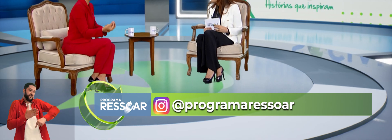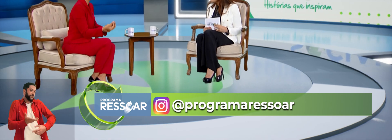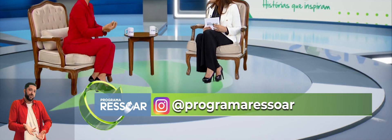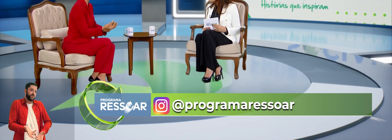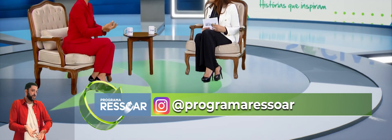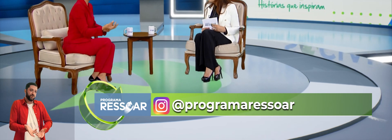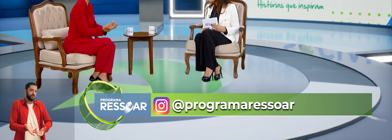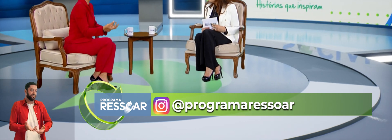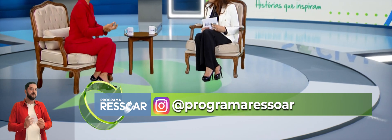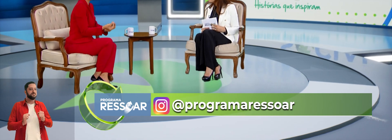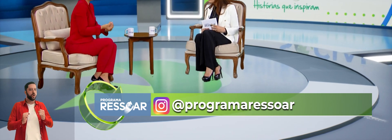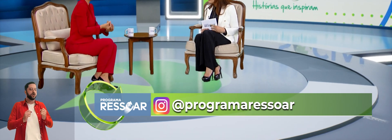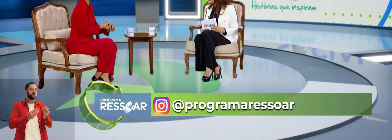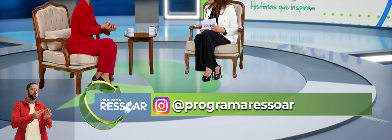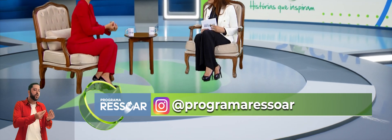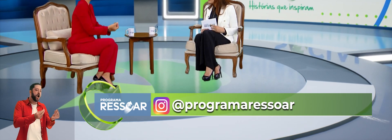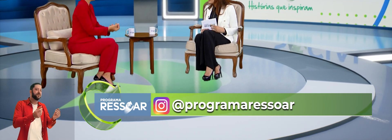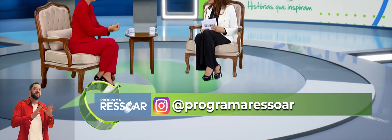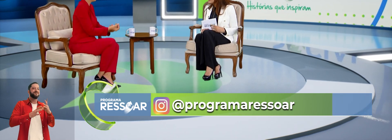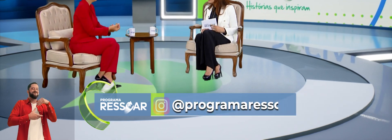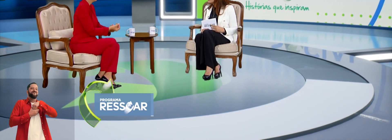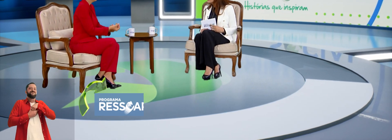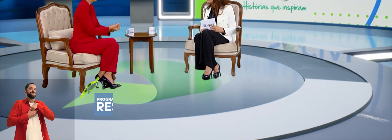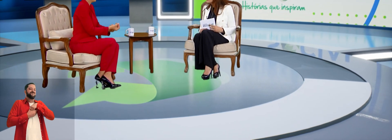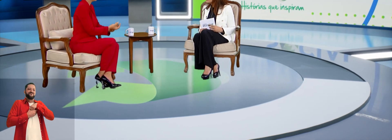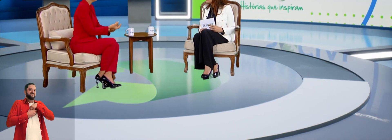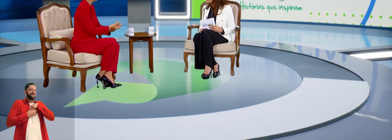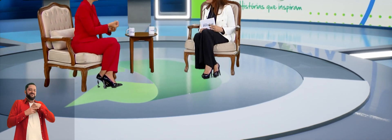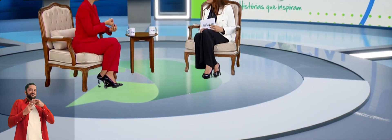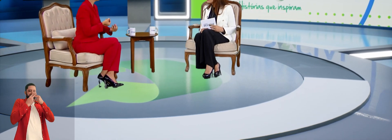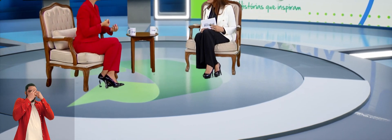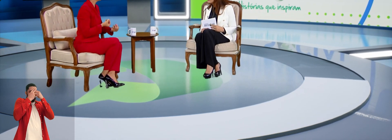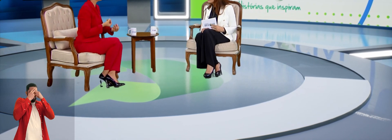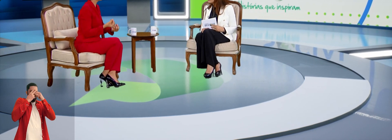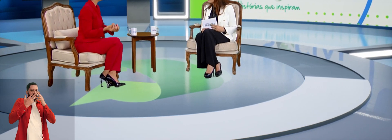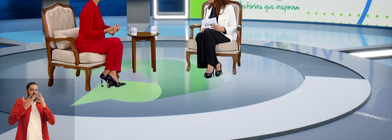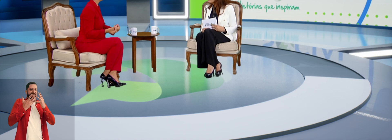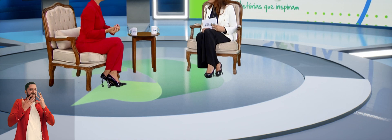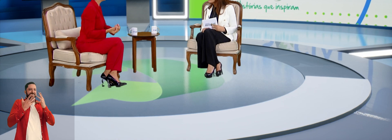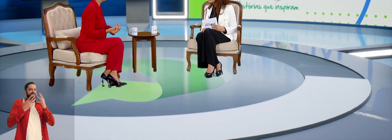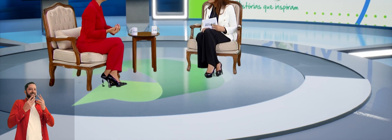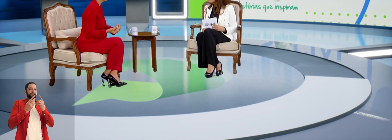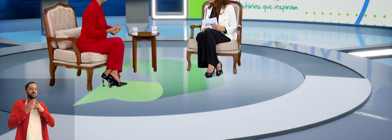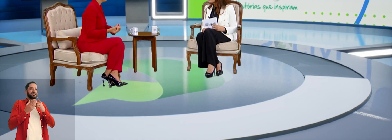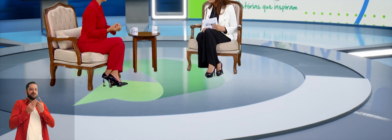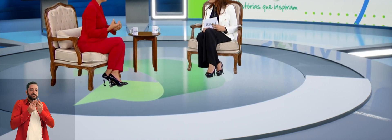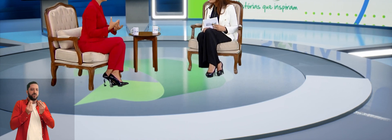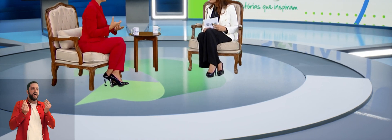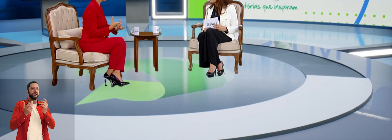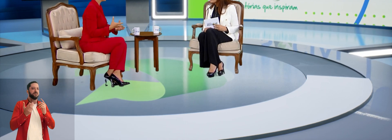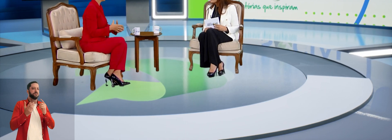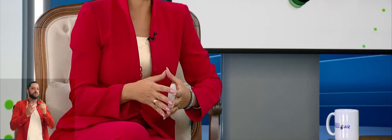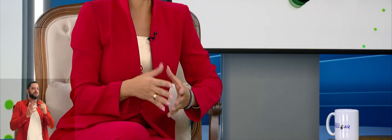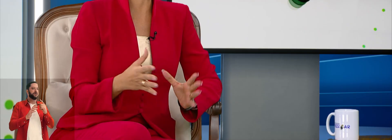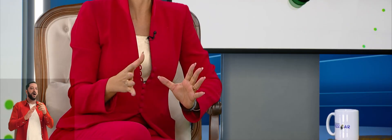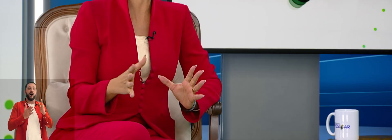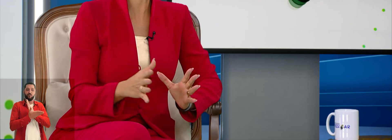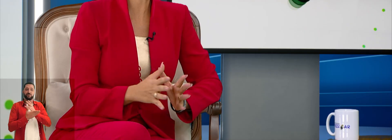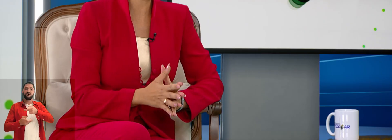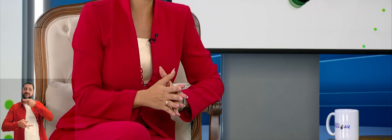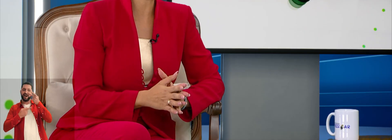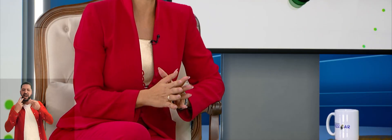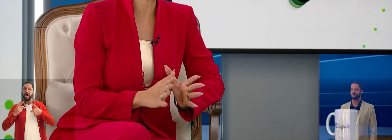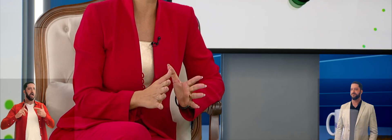e ao mesmo tempo pode ser tão superficial aquilo que te causou um bloqueio e te limitou. Porque tem gente que chega e fala, ah, eu nem